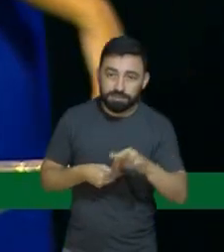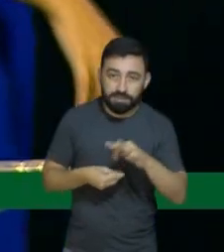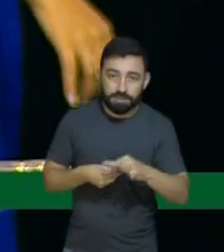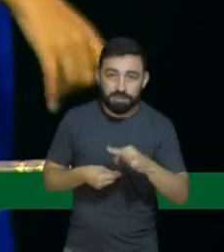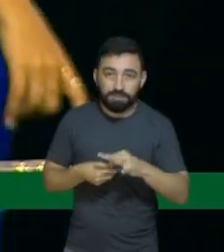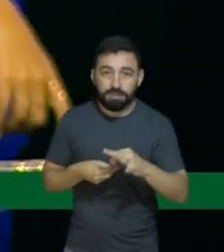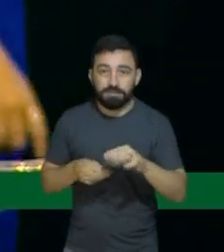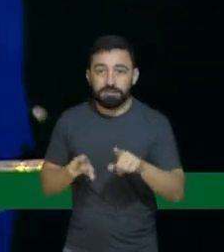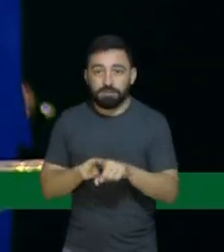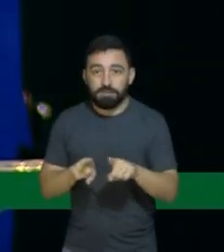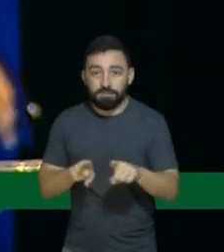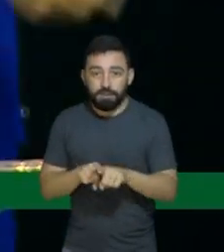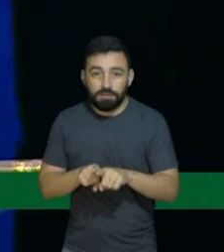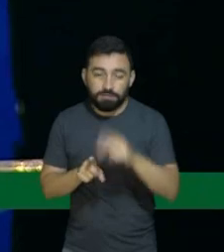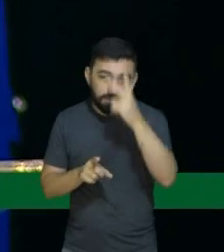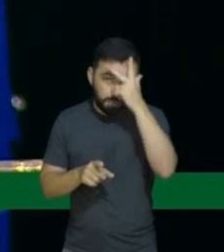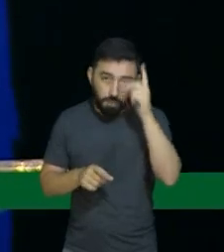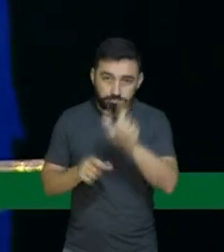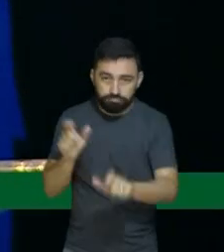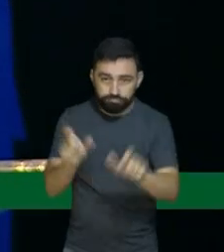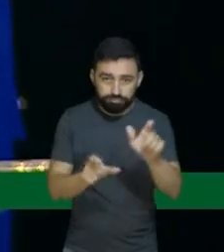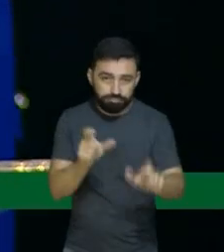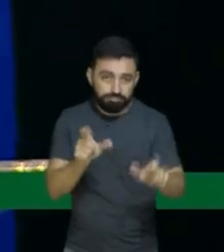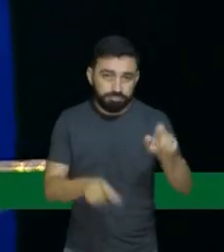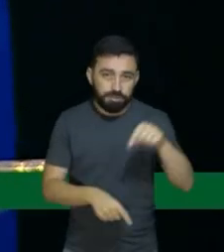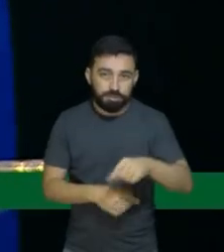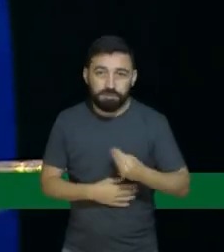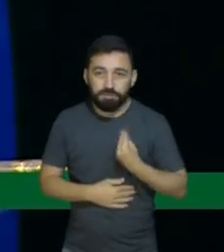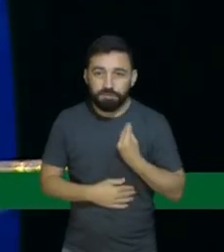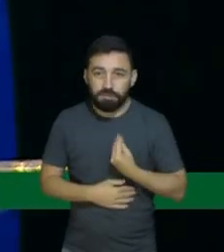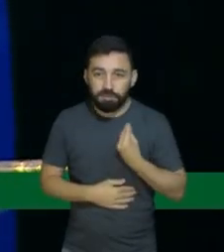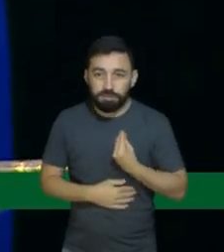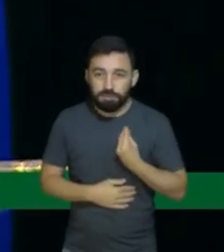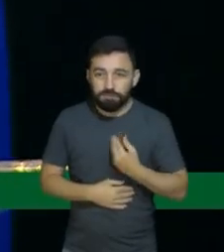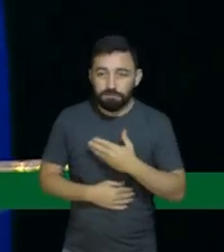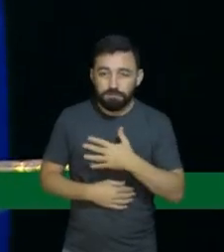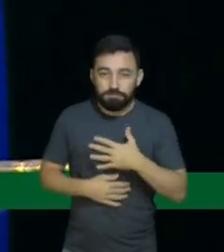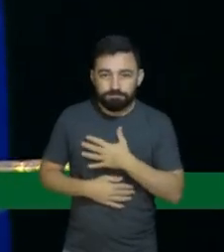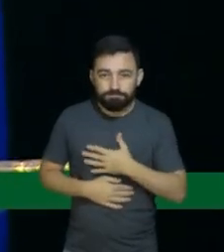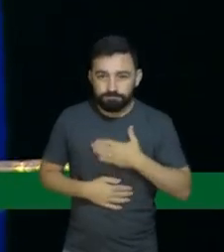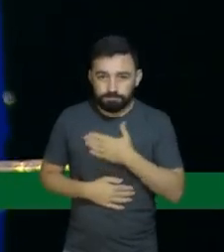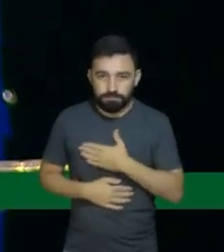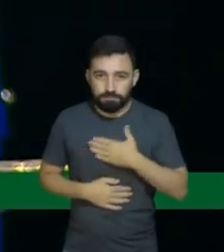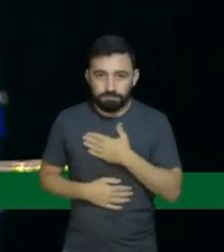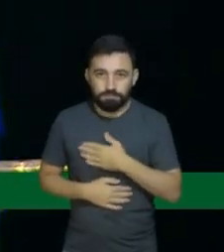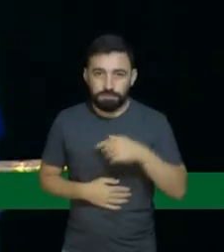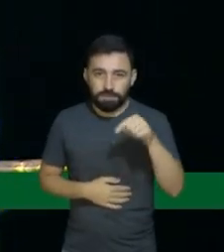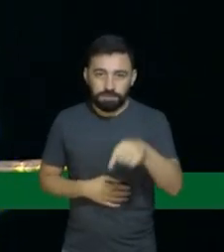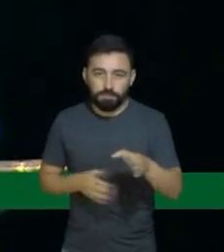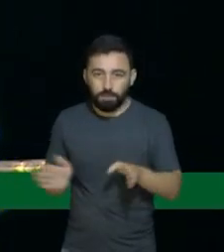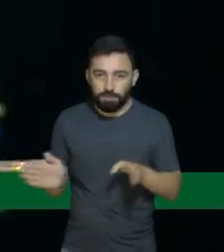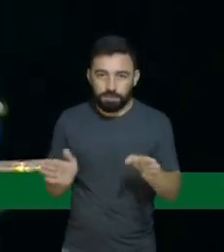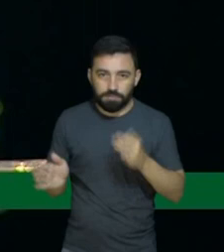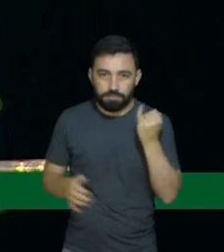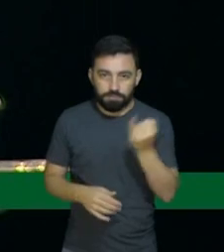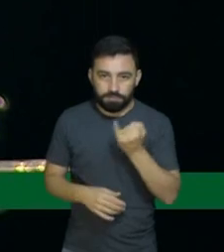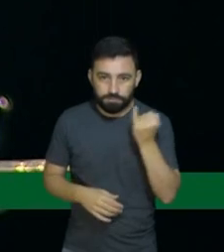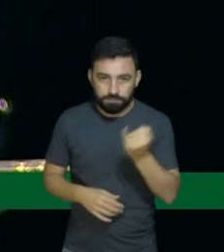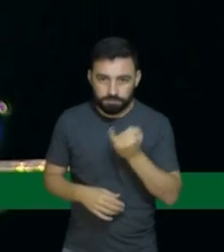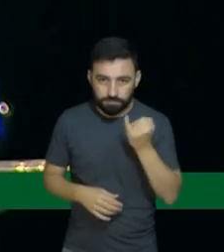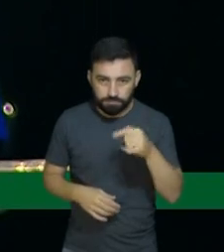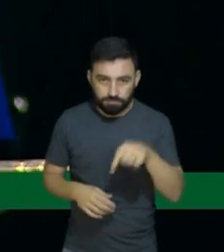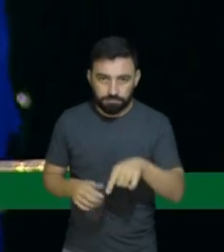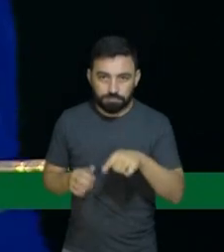e pessoas físicas que estão aqui prestigiando esse tão momento importante da Assembleia